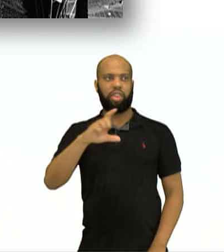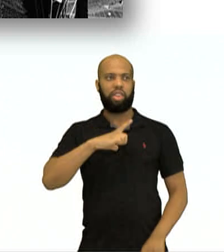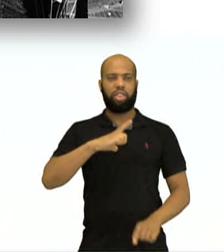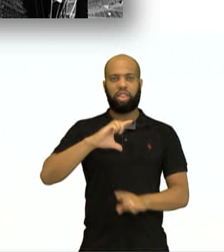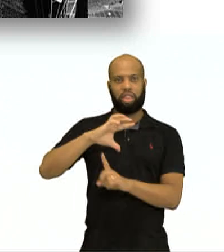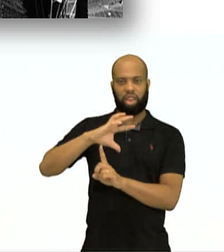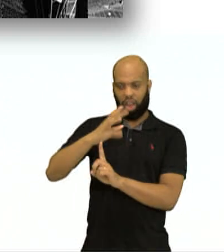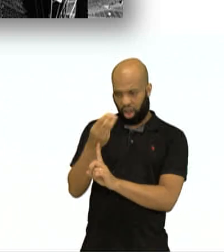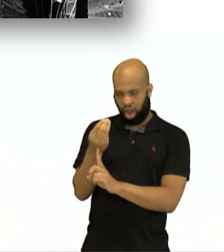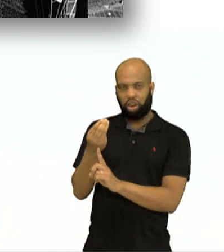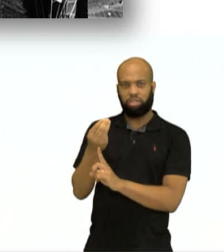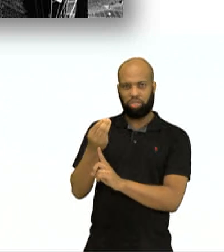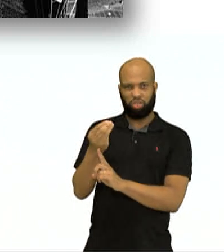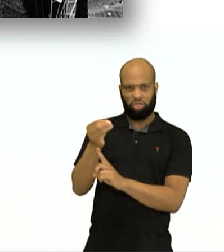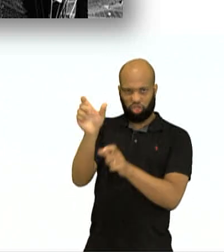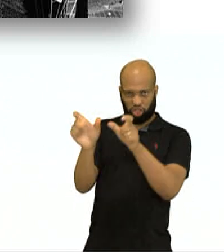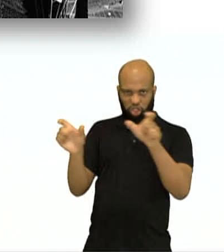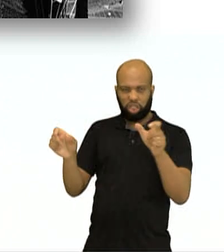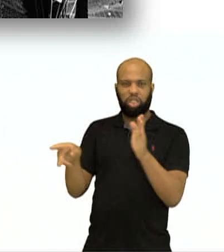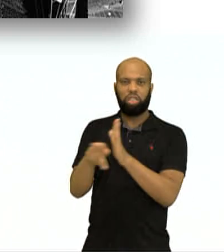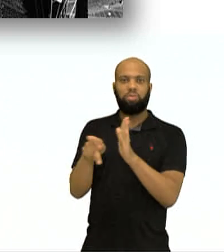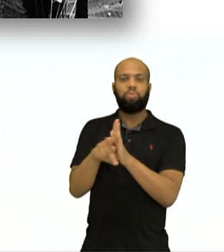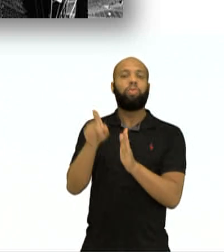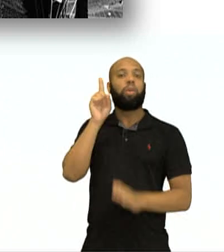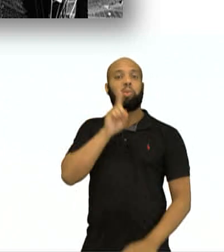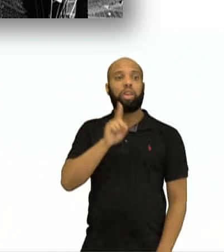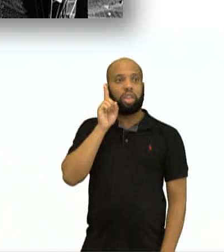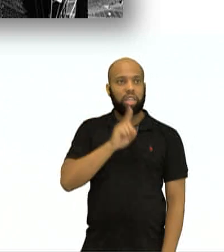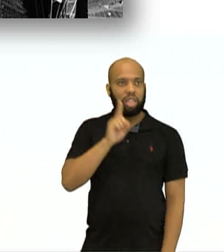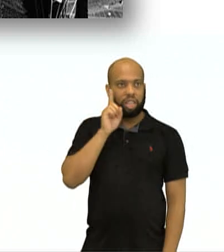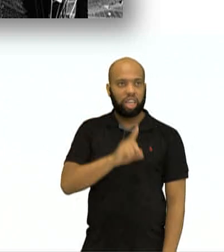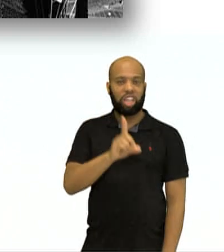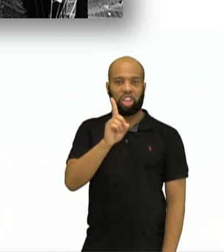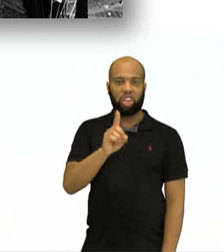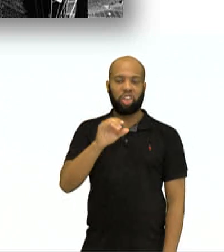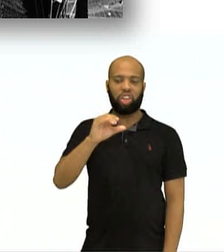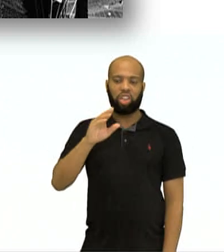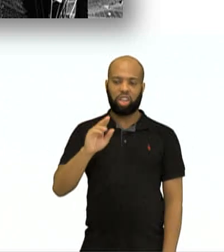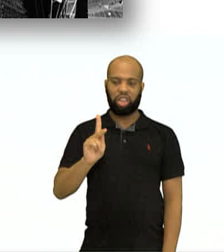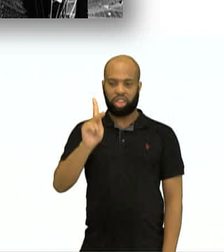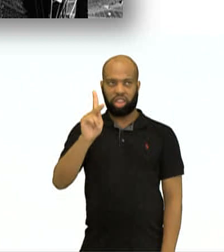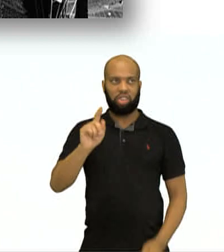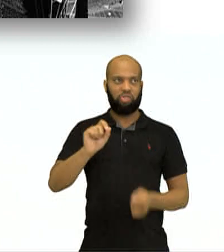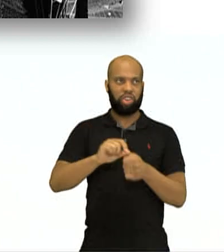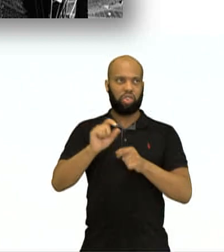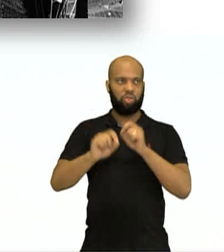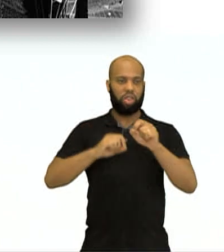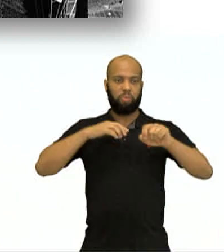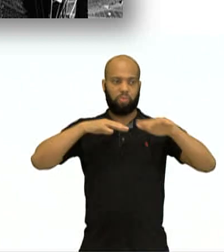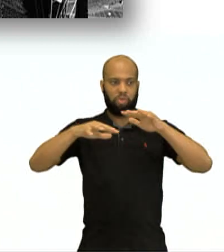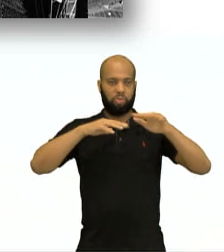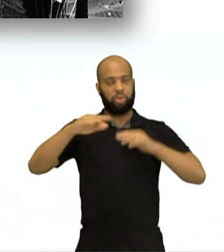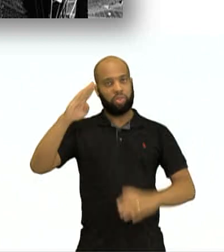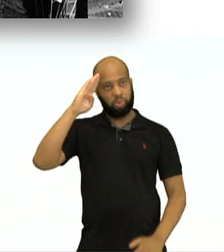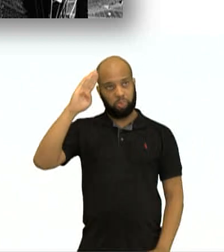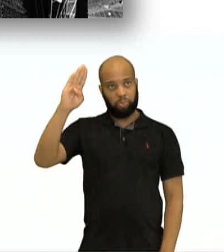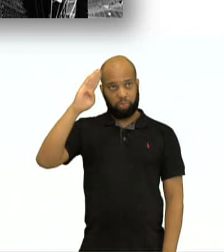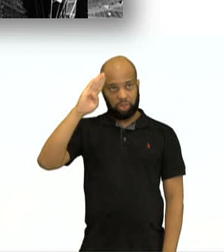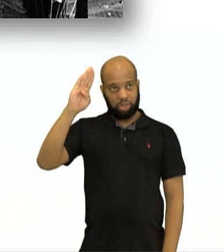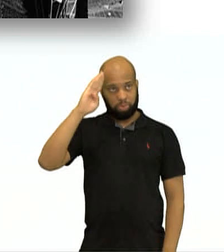Dick Higgins define o movimento enfatizando seu principal